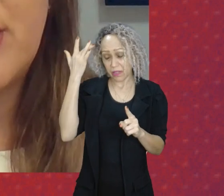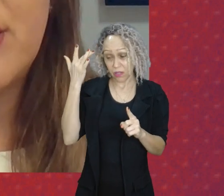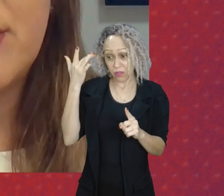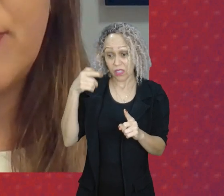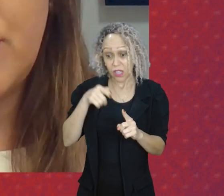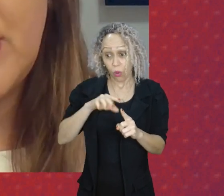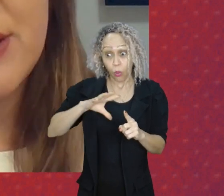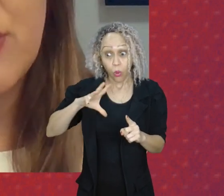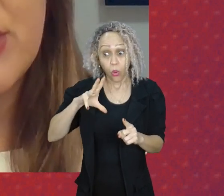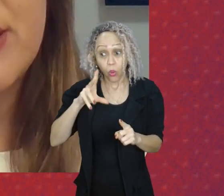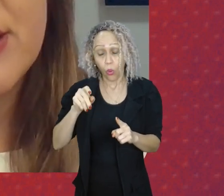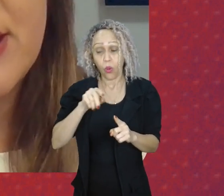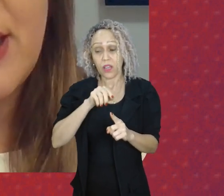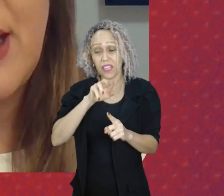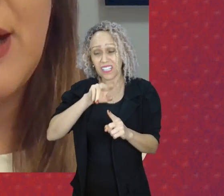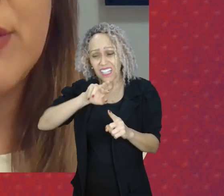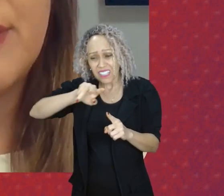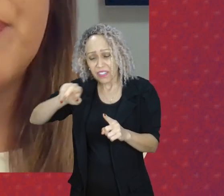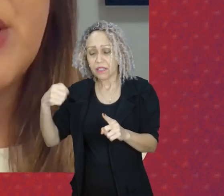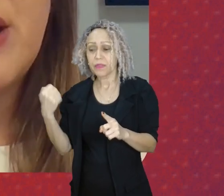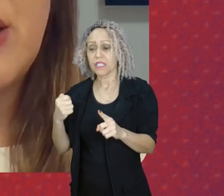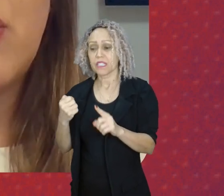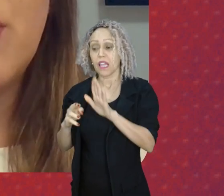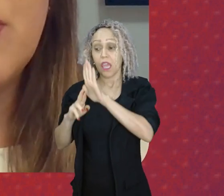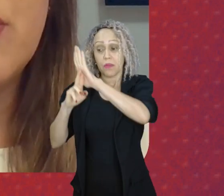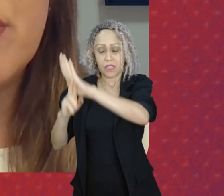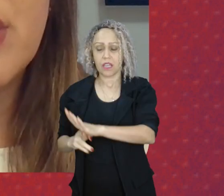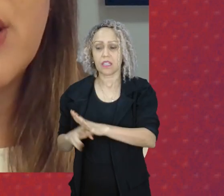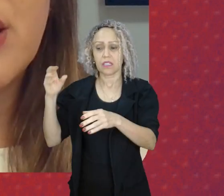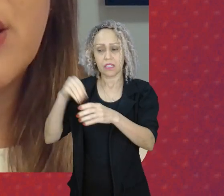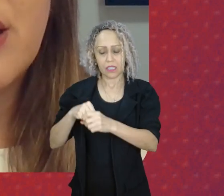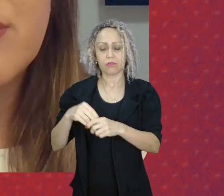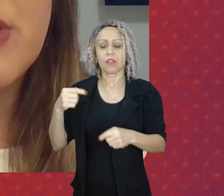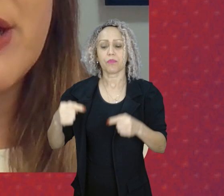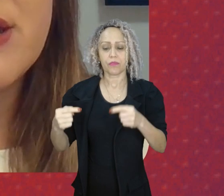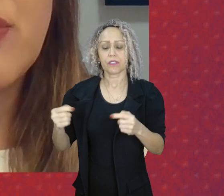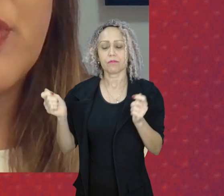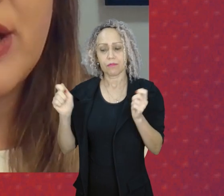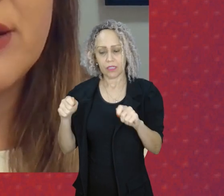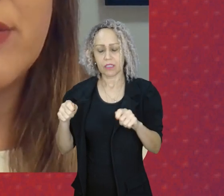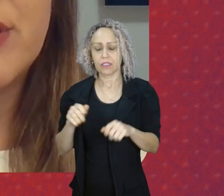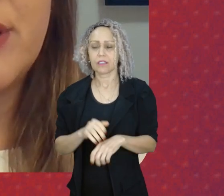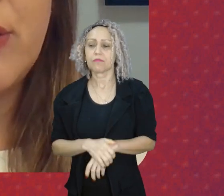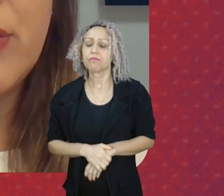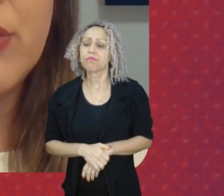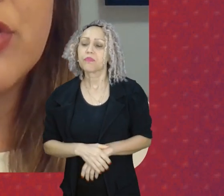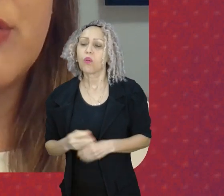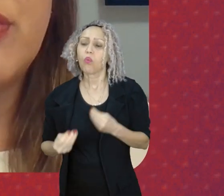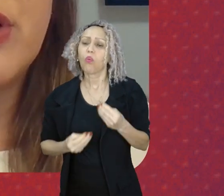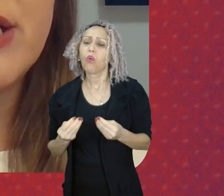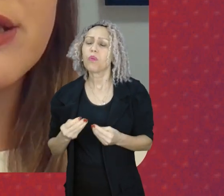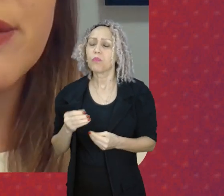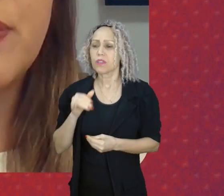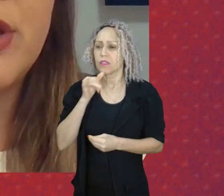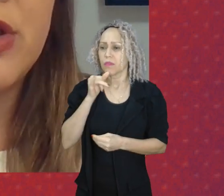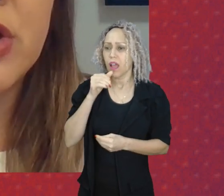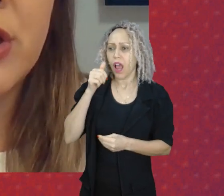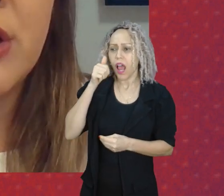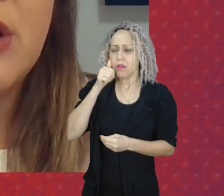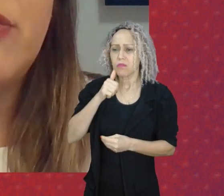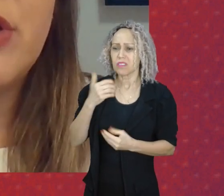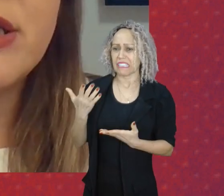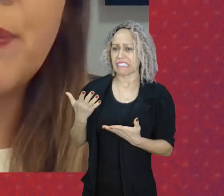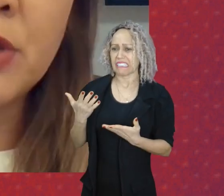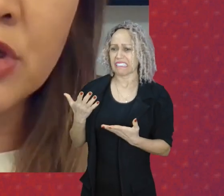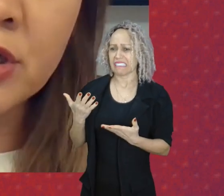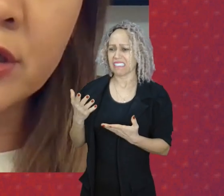a gente está essa nossa terceira aula, é como as mulheres enfrentam até hoje violência